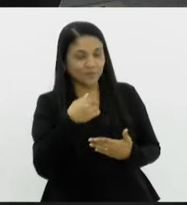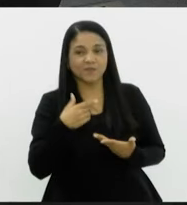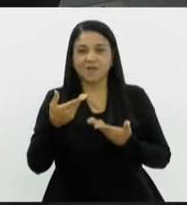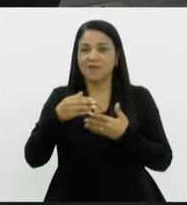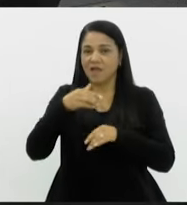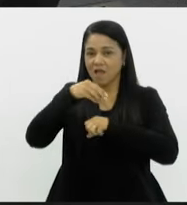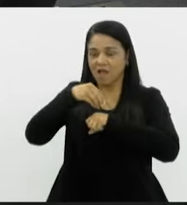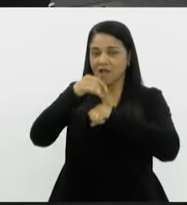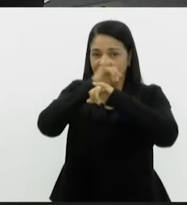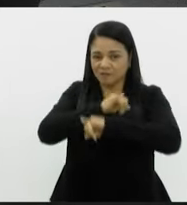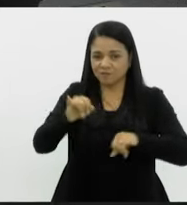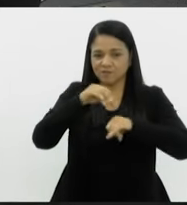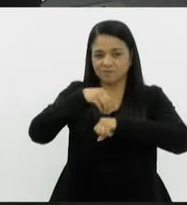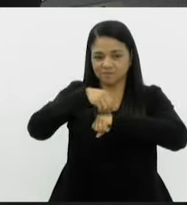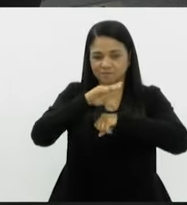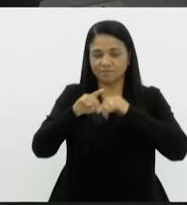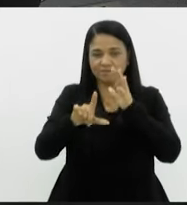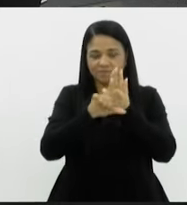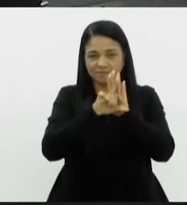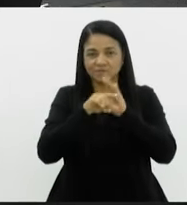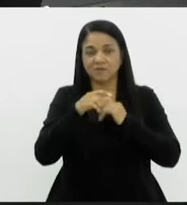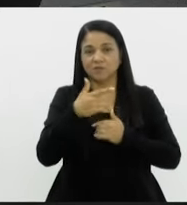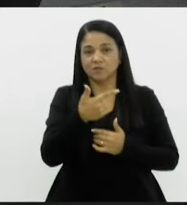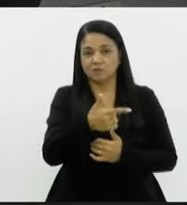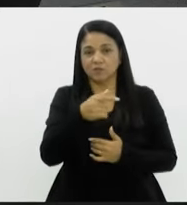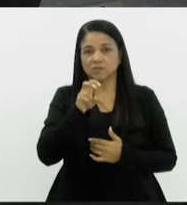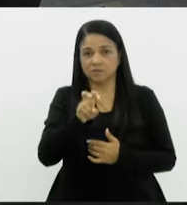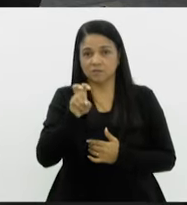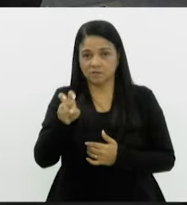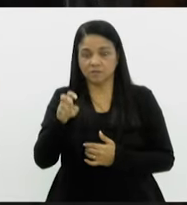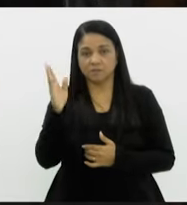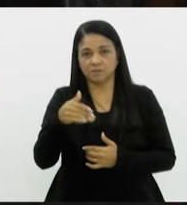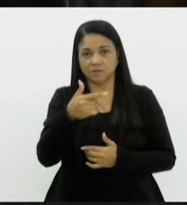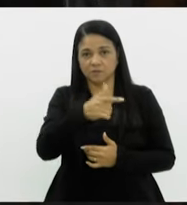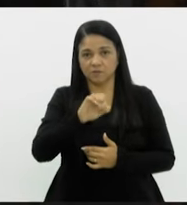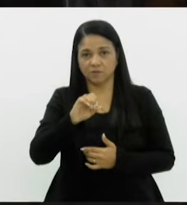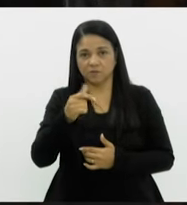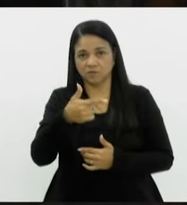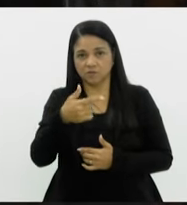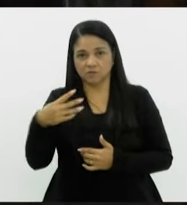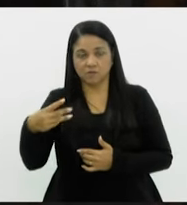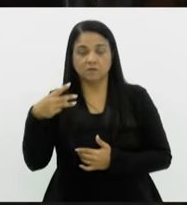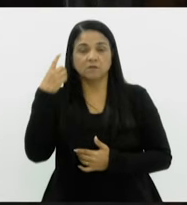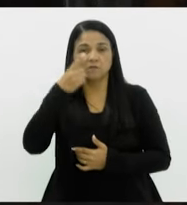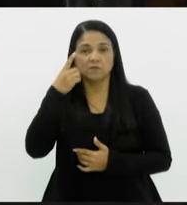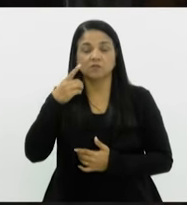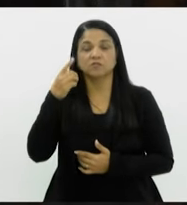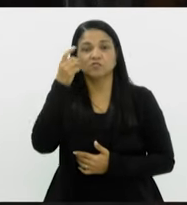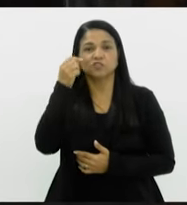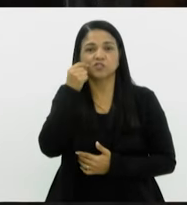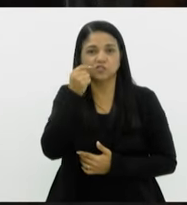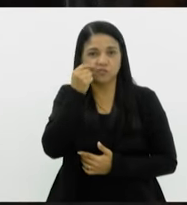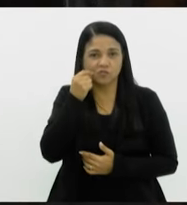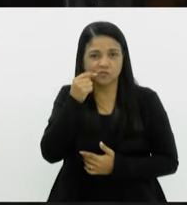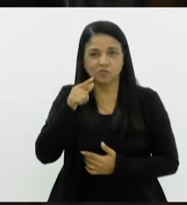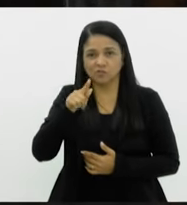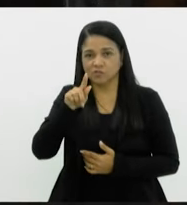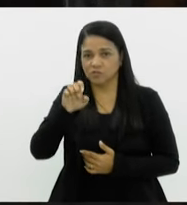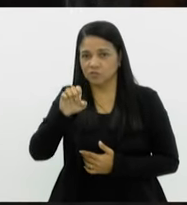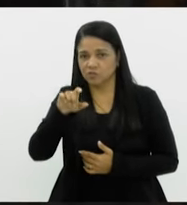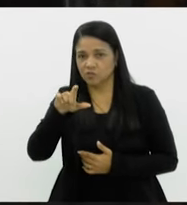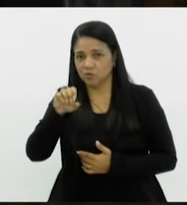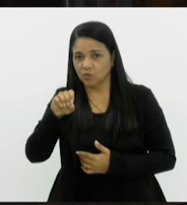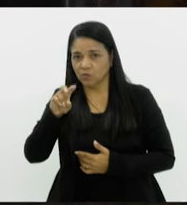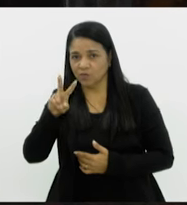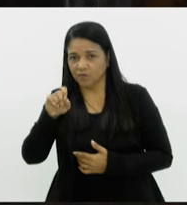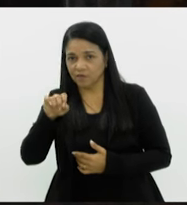indicação legislativa número 255 de 2024, de autoria do deputado Giovanni Ratinho, que requer